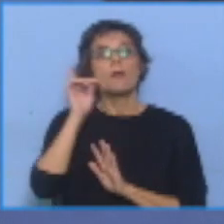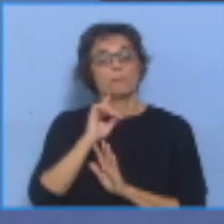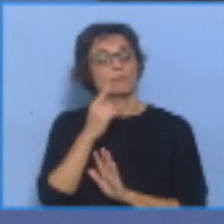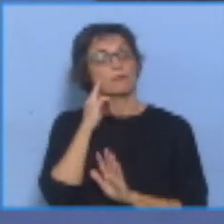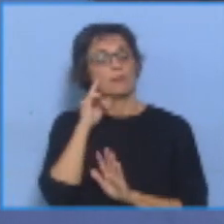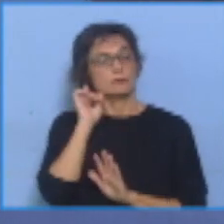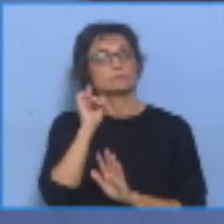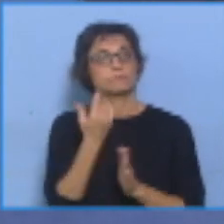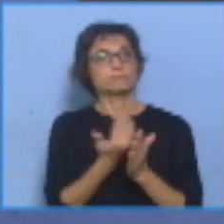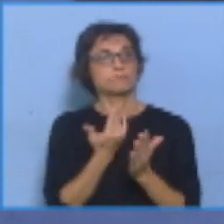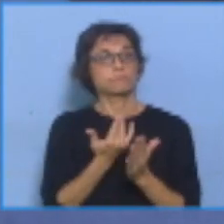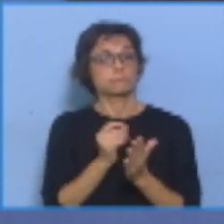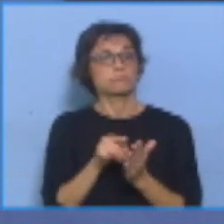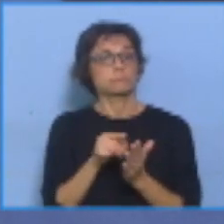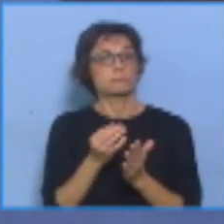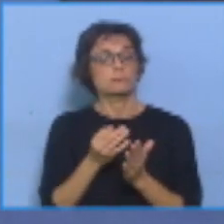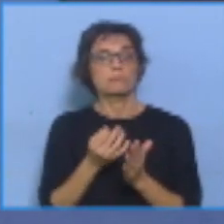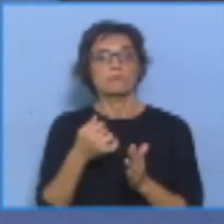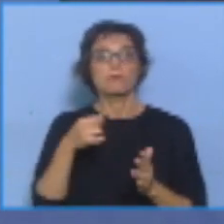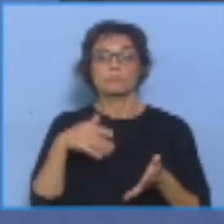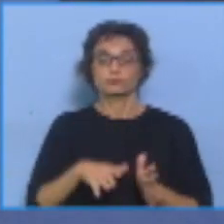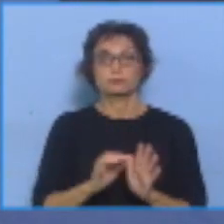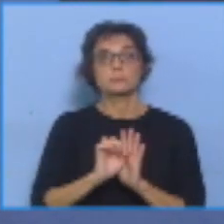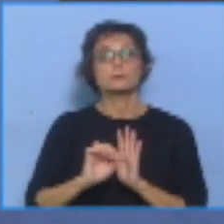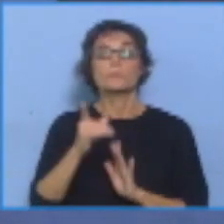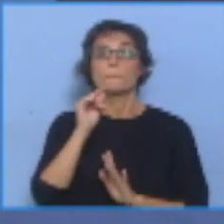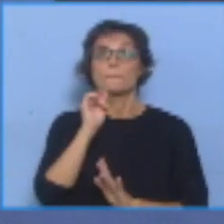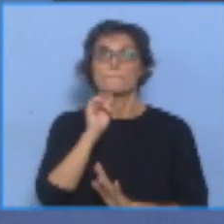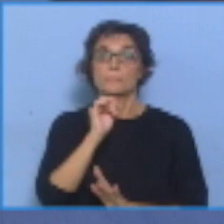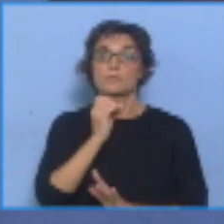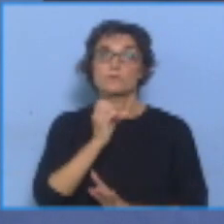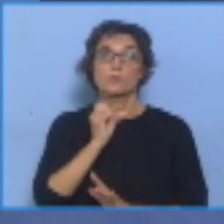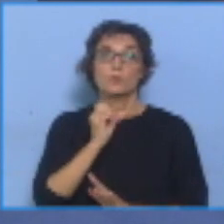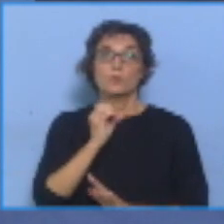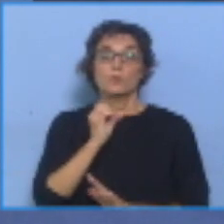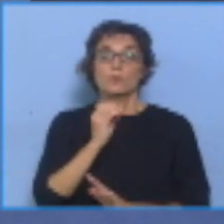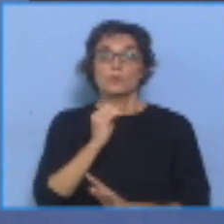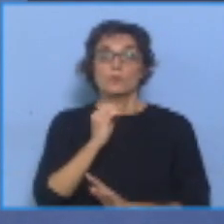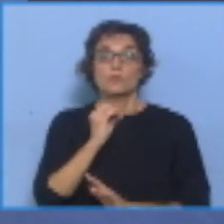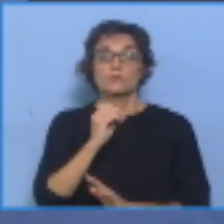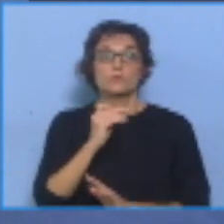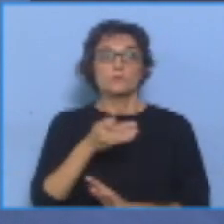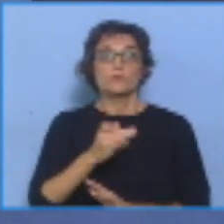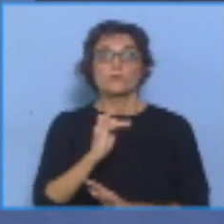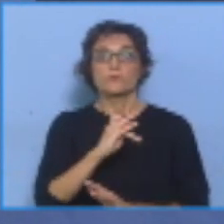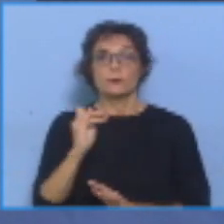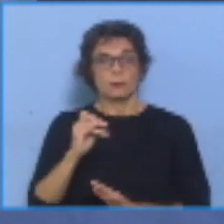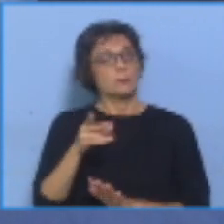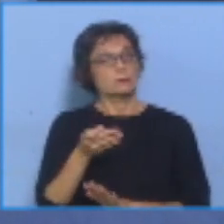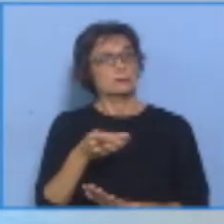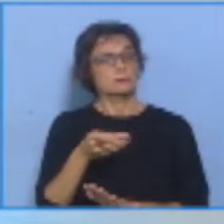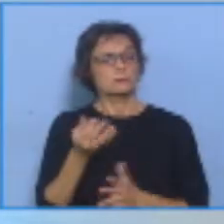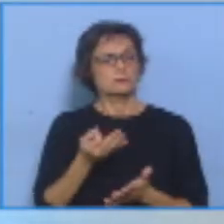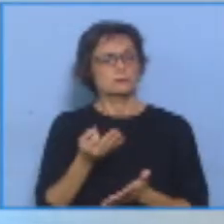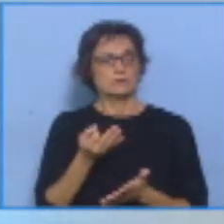importante dos 100 anos de nascimento de Sofia de Melo Breiner Andressen. O que é que importa assinalar nestes 100 anos, olhando para lá de